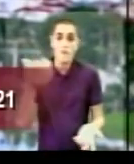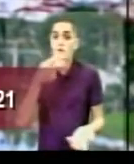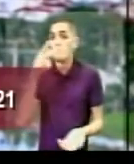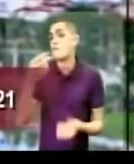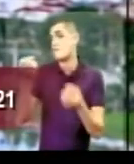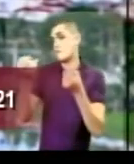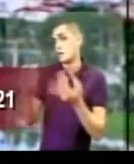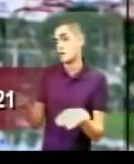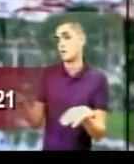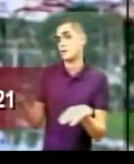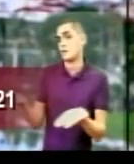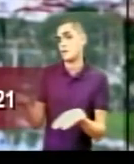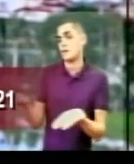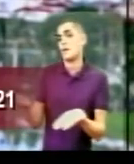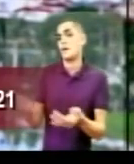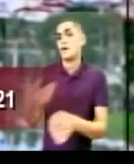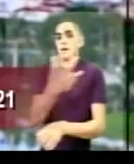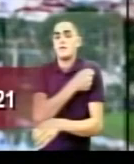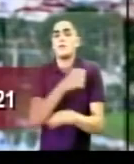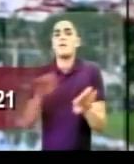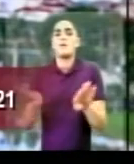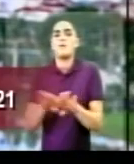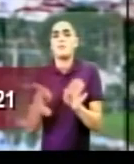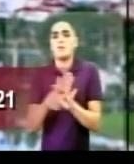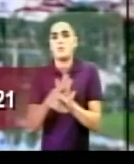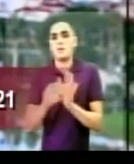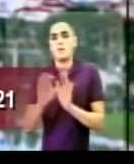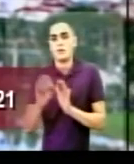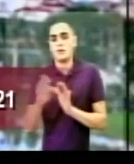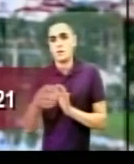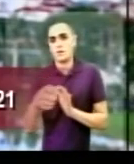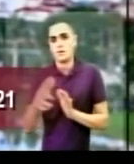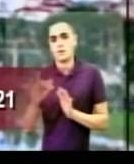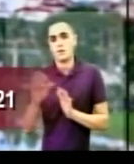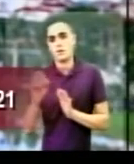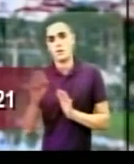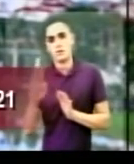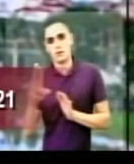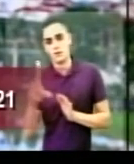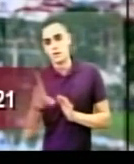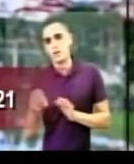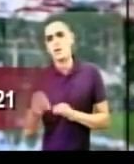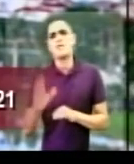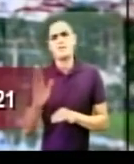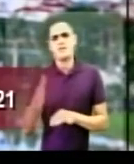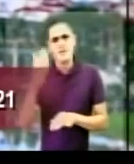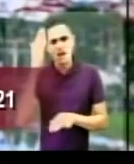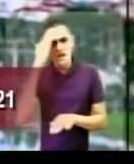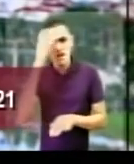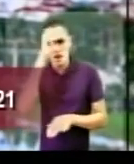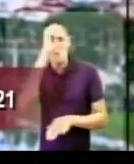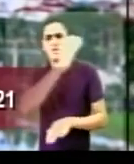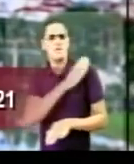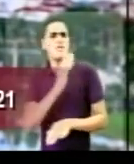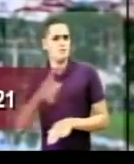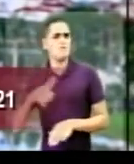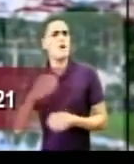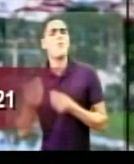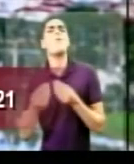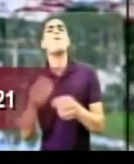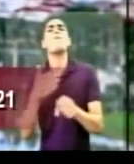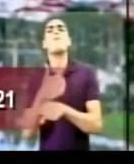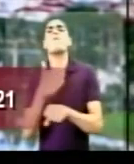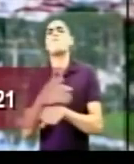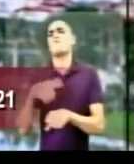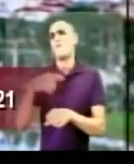Brasil, se já há alguma sinalização para que Rio Preto tenha acesso a essas doses da Oxford. E